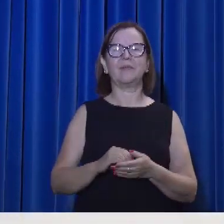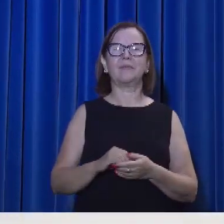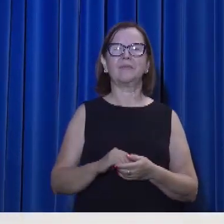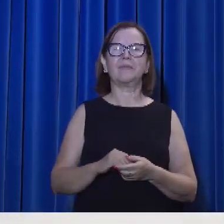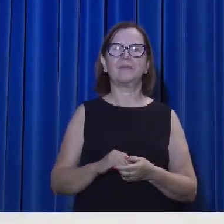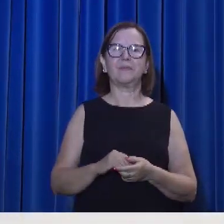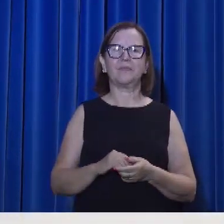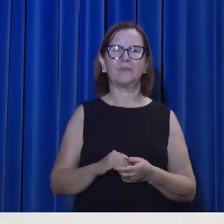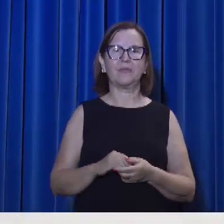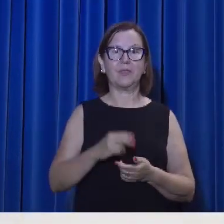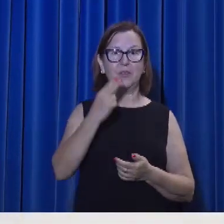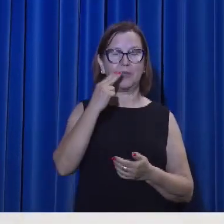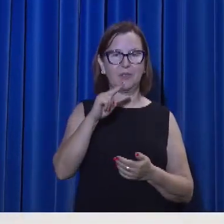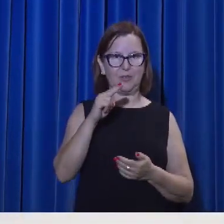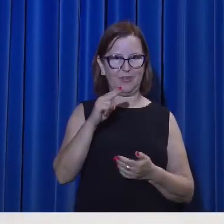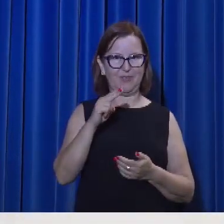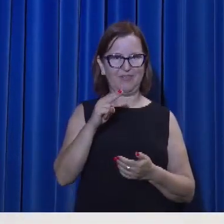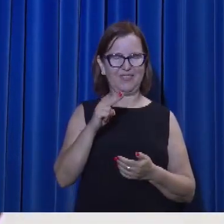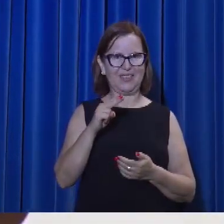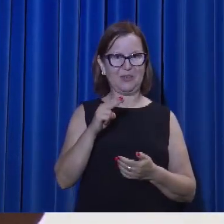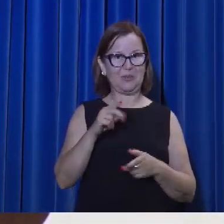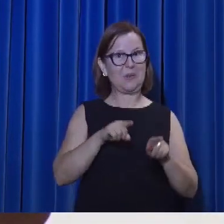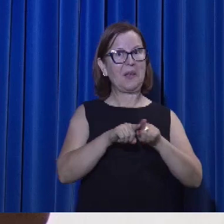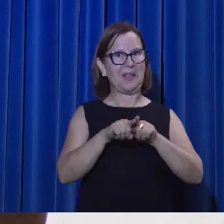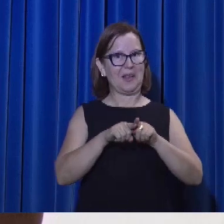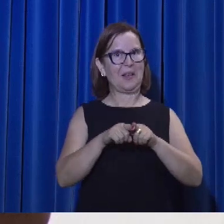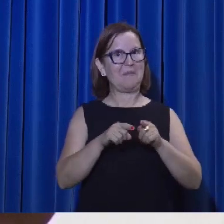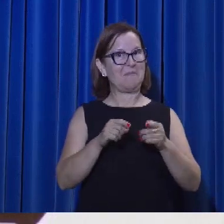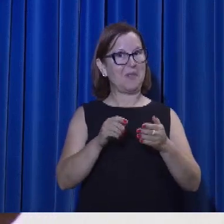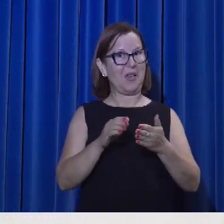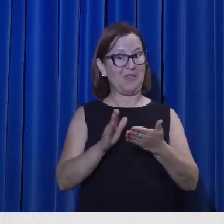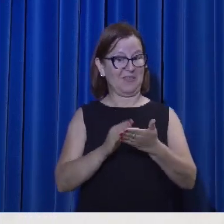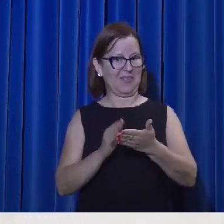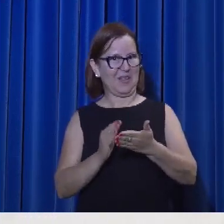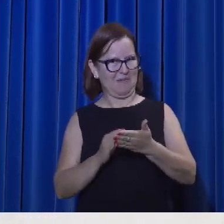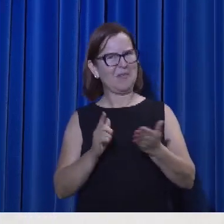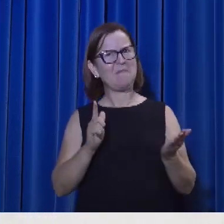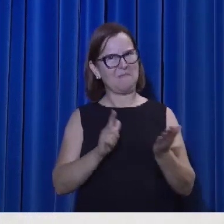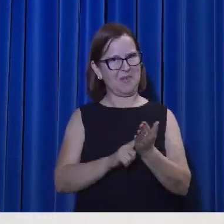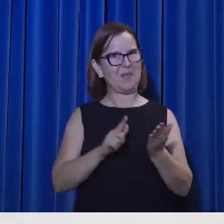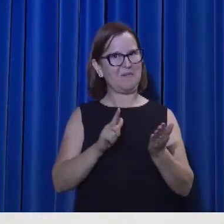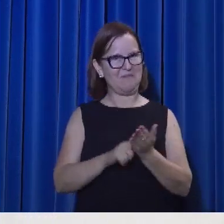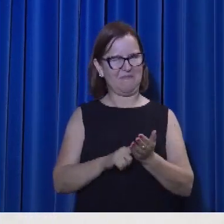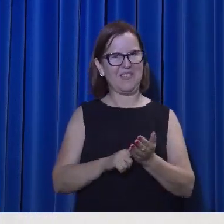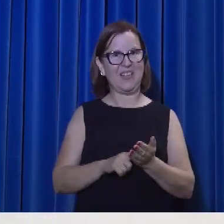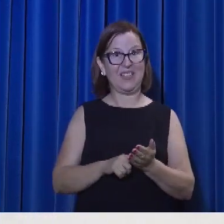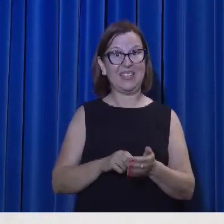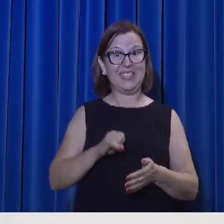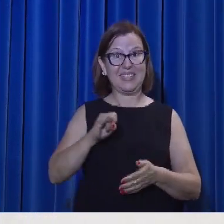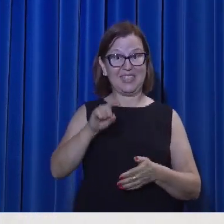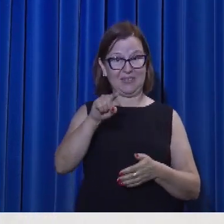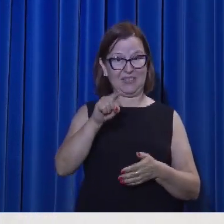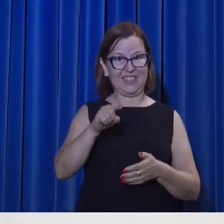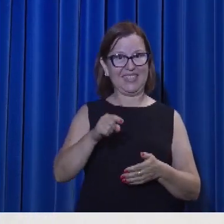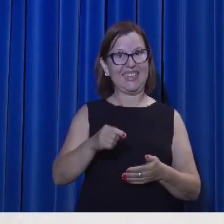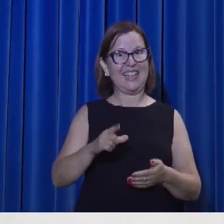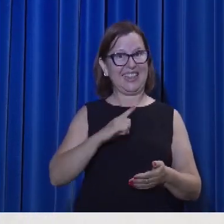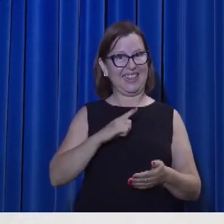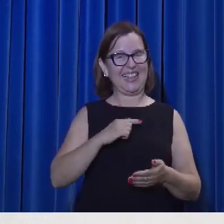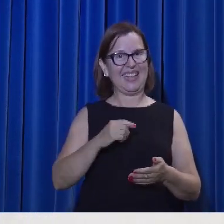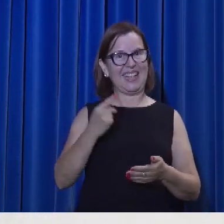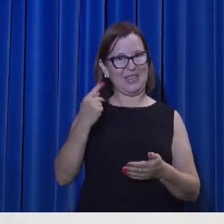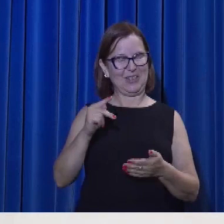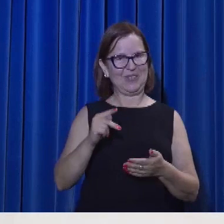E eu estou vendo bastante irmãos com a Bíblia de papel. Eu sou adepto da Bíblia de papel. Se você trouxe a sua, abra